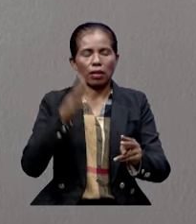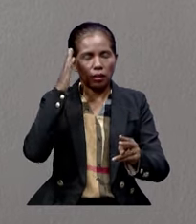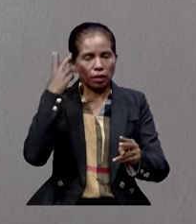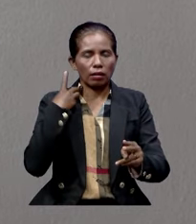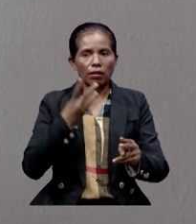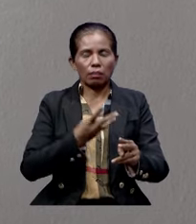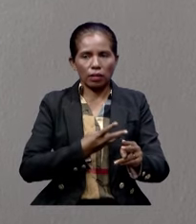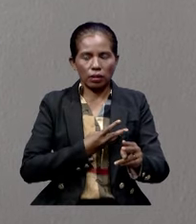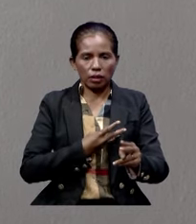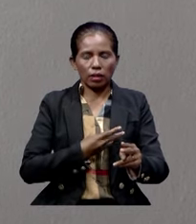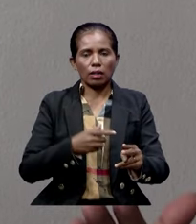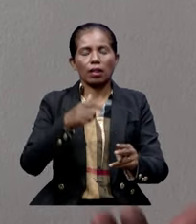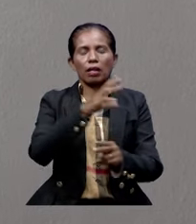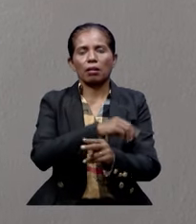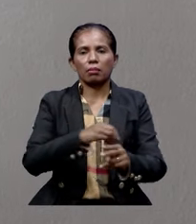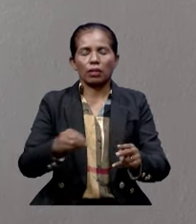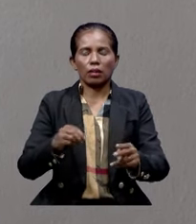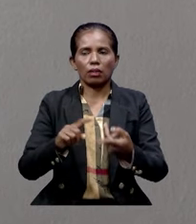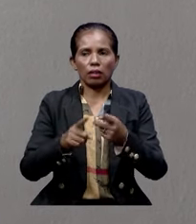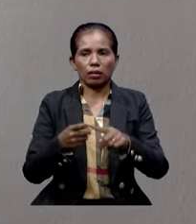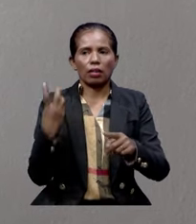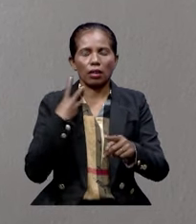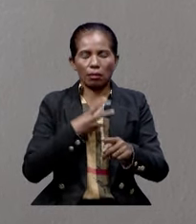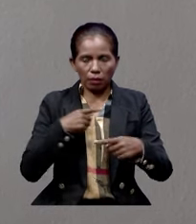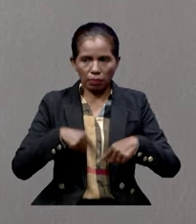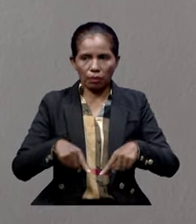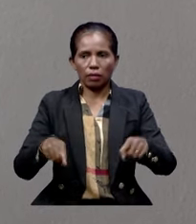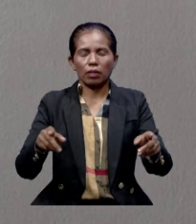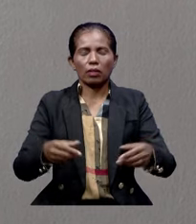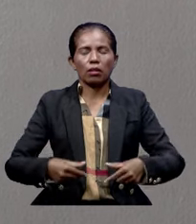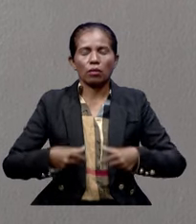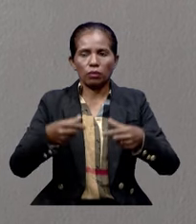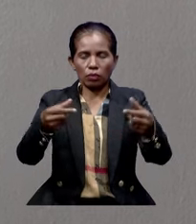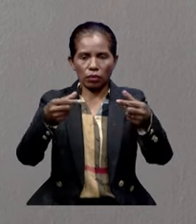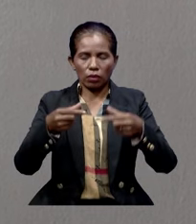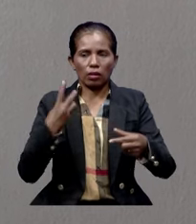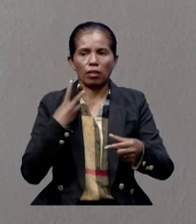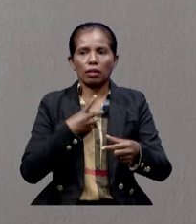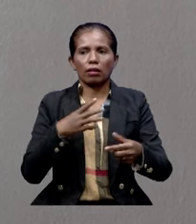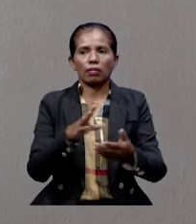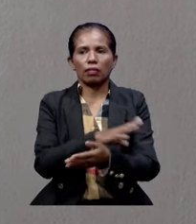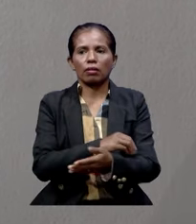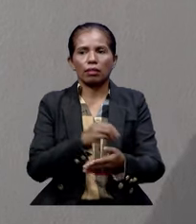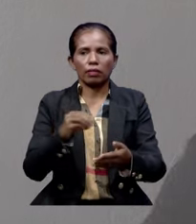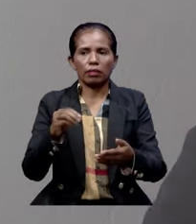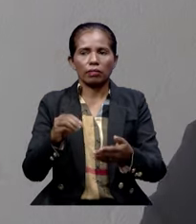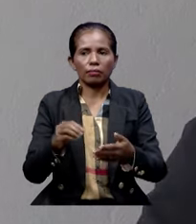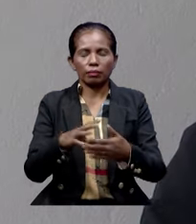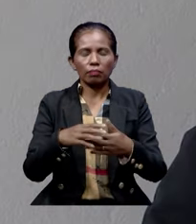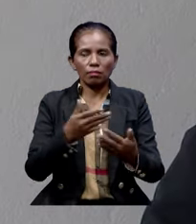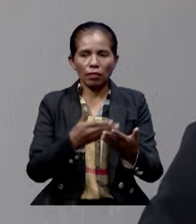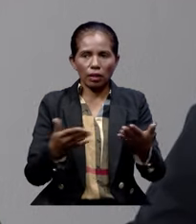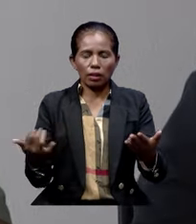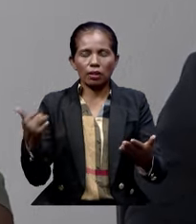ya agenda po cerne o bele narsane portanto ame ami sira fornesa ami ya 6500 butire sasane